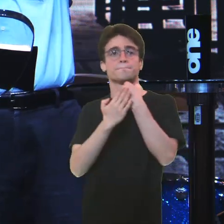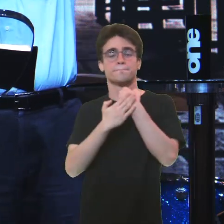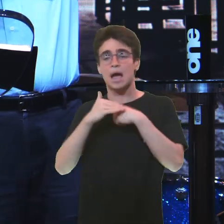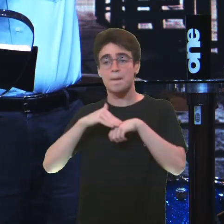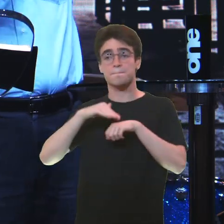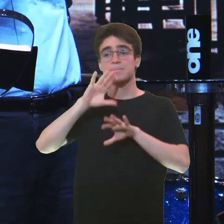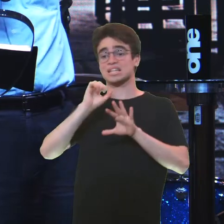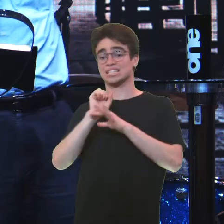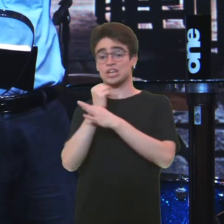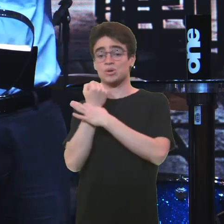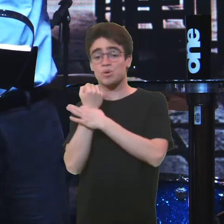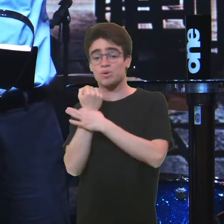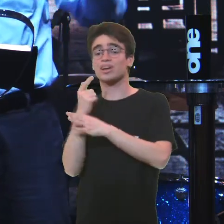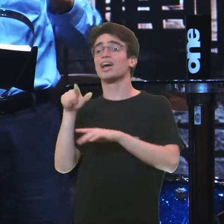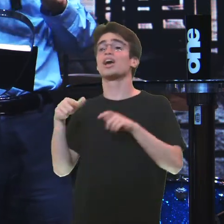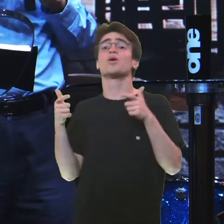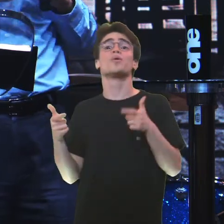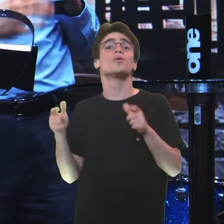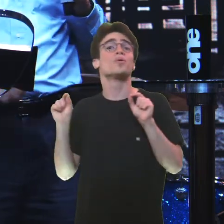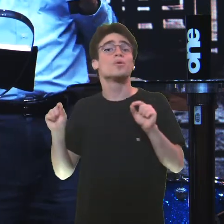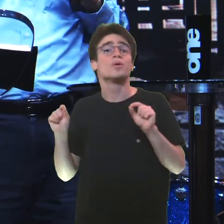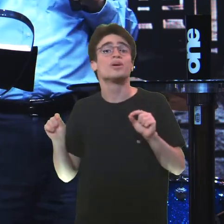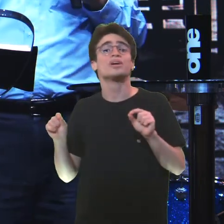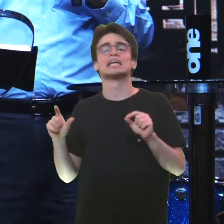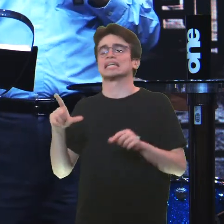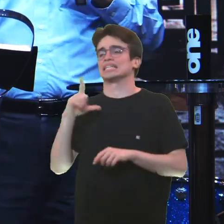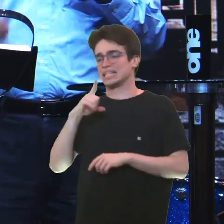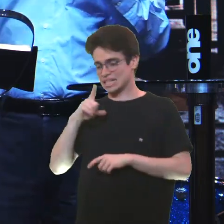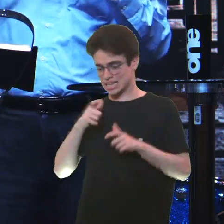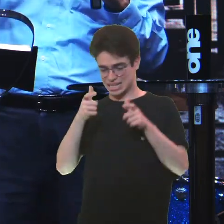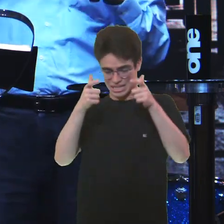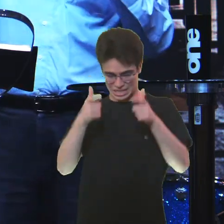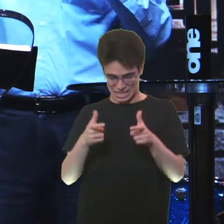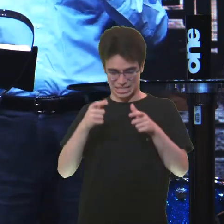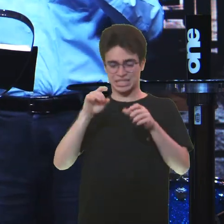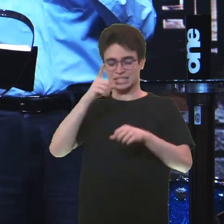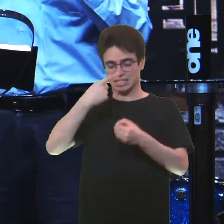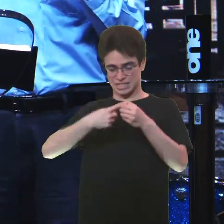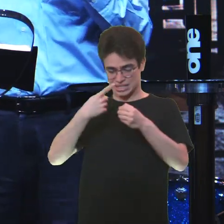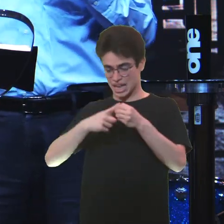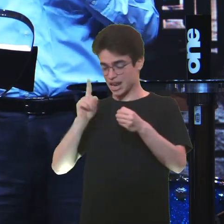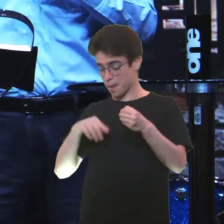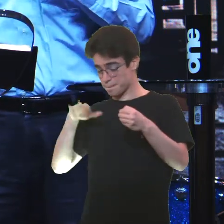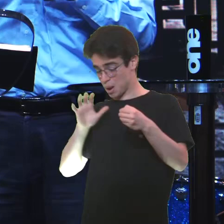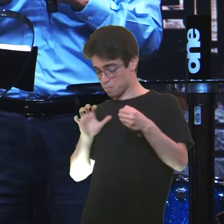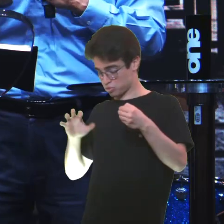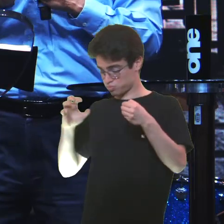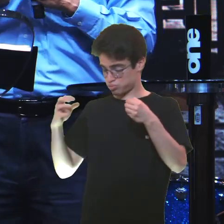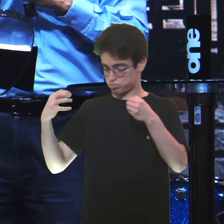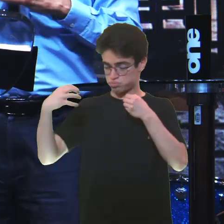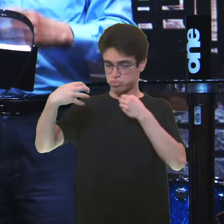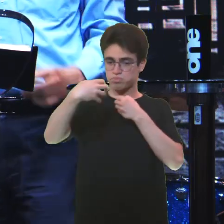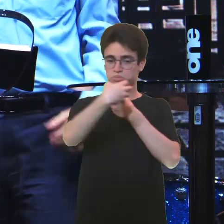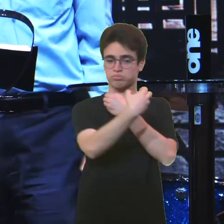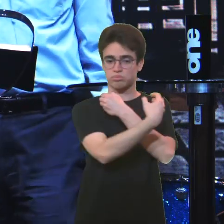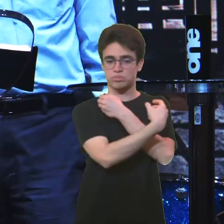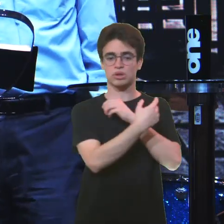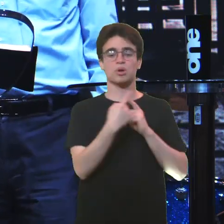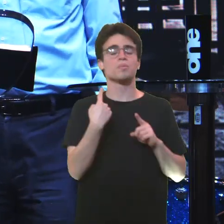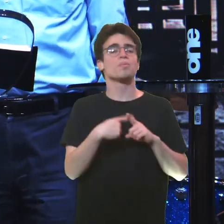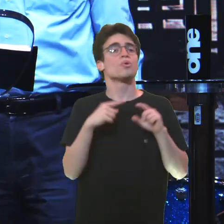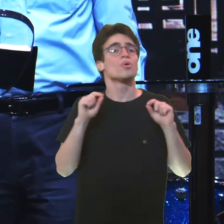los que quedan en la periferia são de os la que estão na ciudad. periferia da cidade. De las personas están tratando de As pessoas alejarse. estão tentando